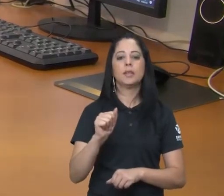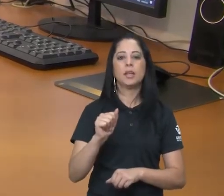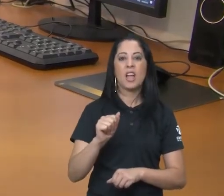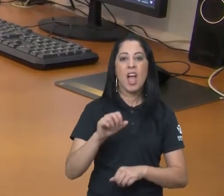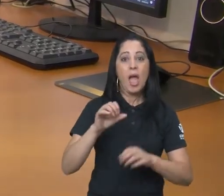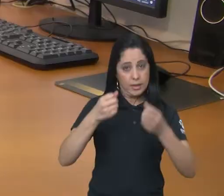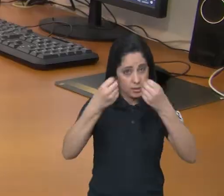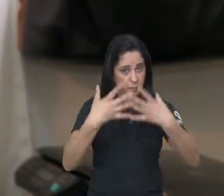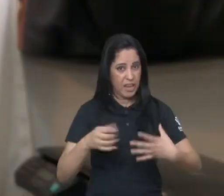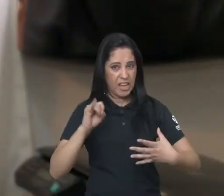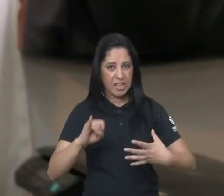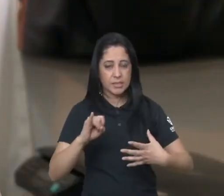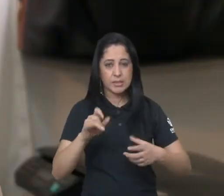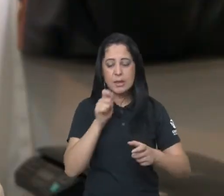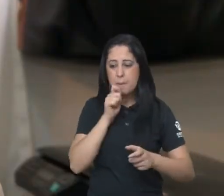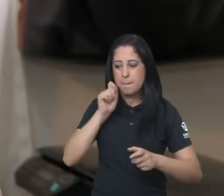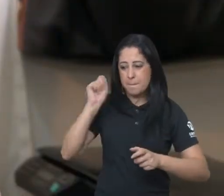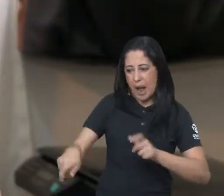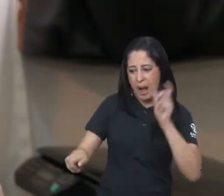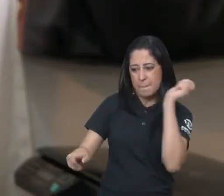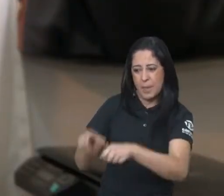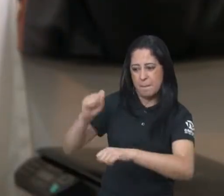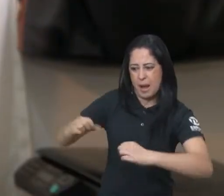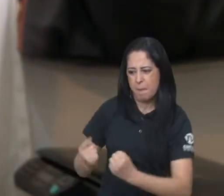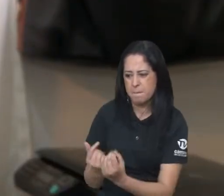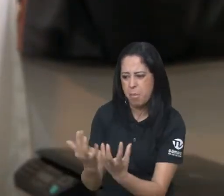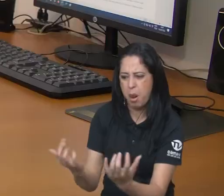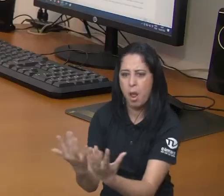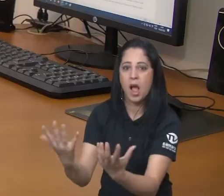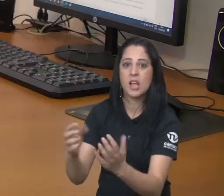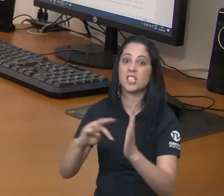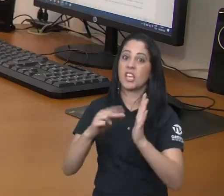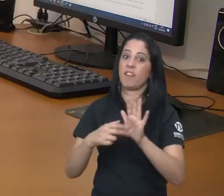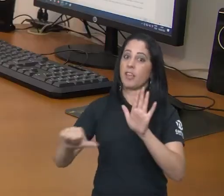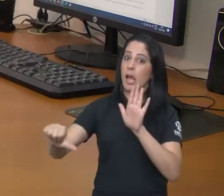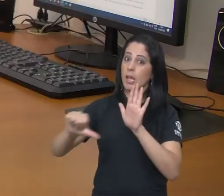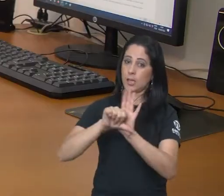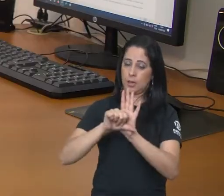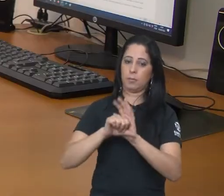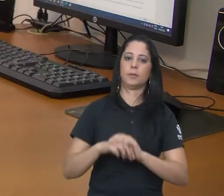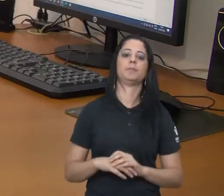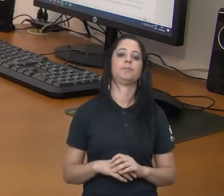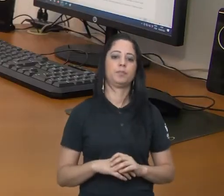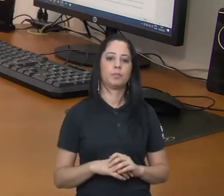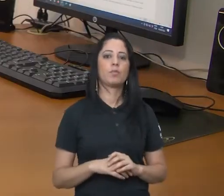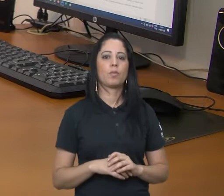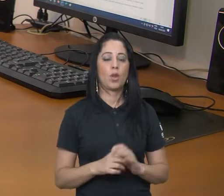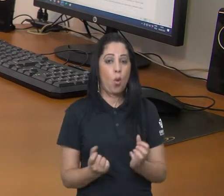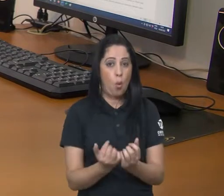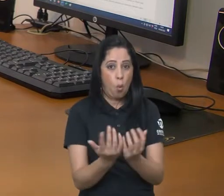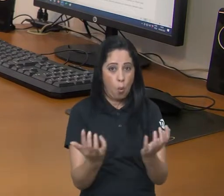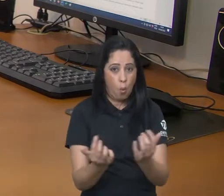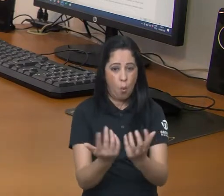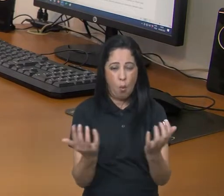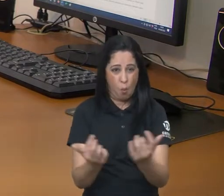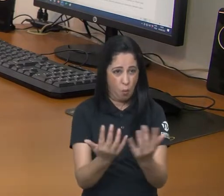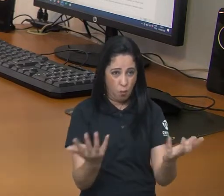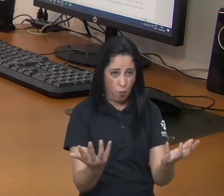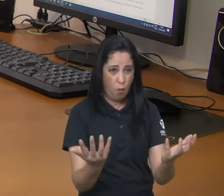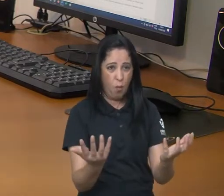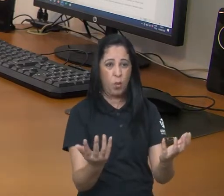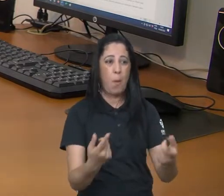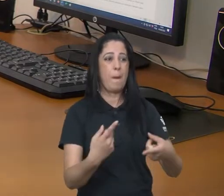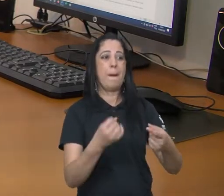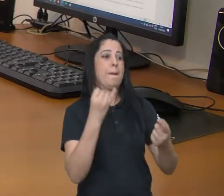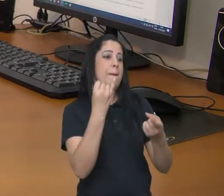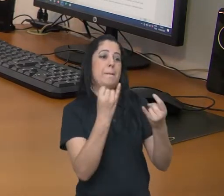ressalta que qualquer queimada feita sem autorização é criminosa. É muito importante a gente entender que o fogo ele é algo cultural